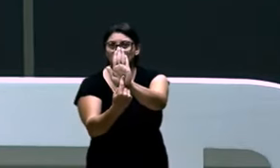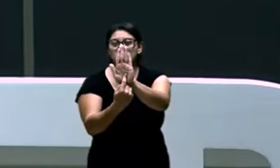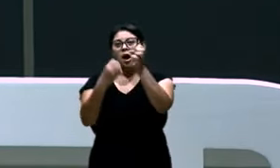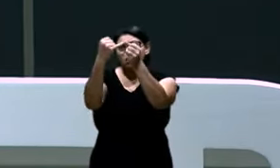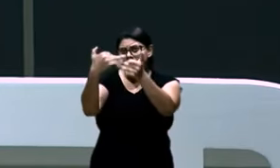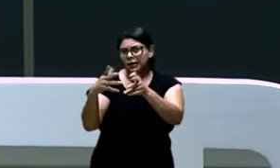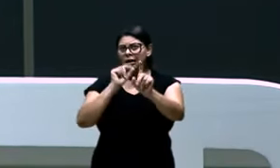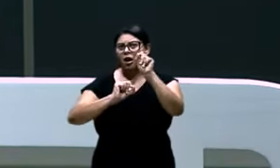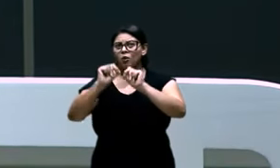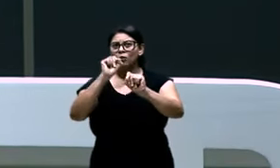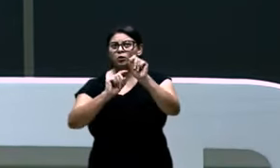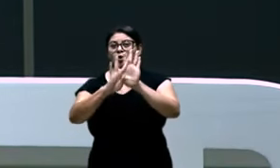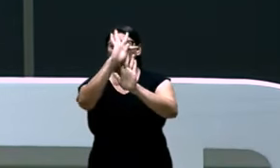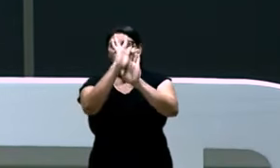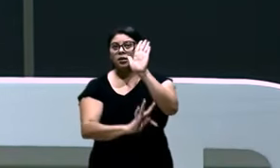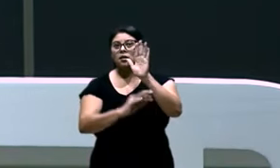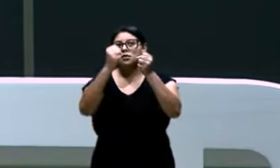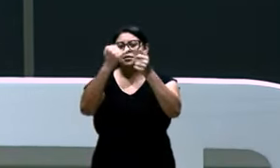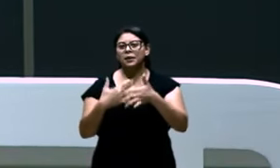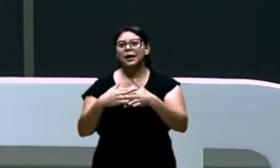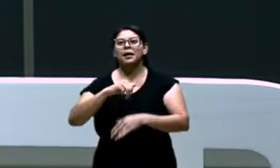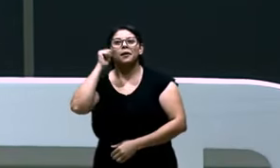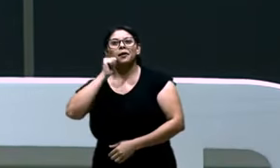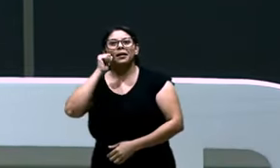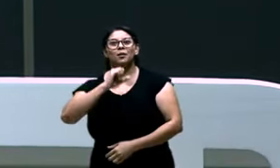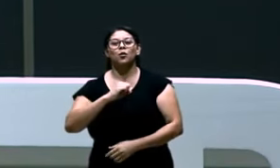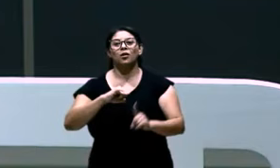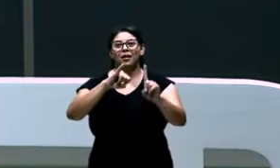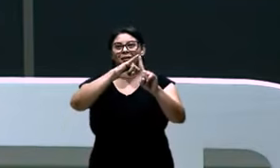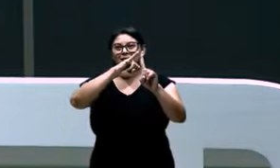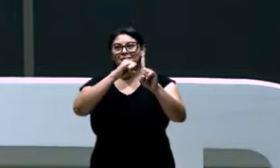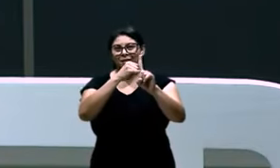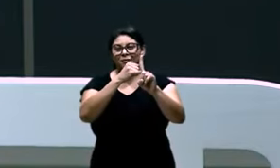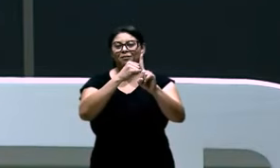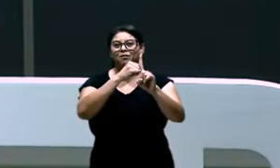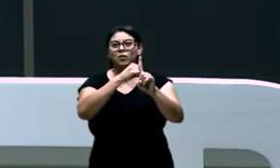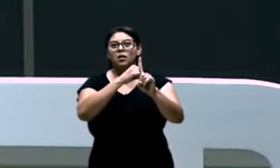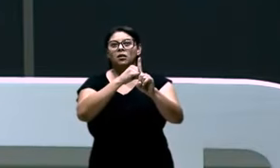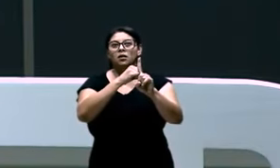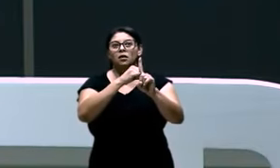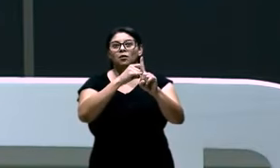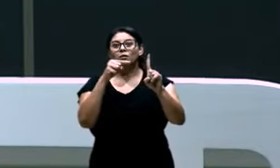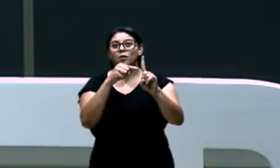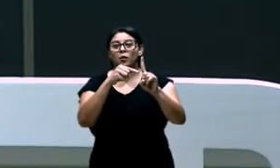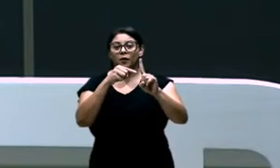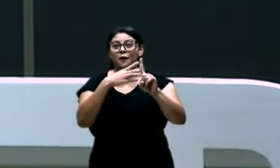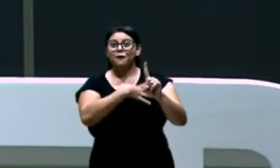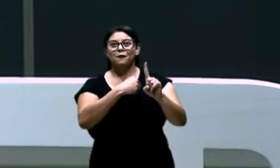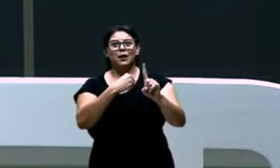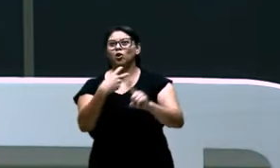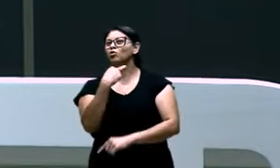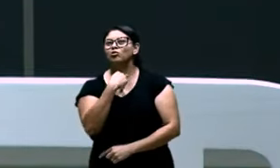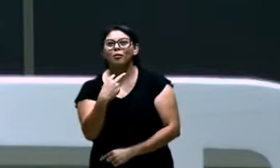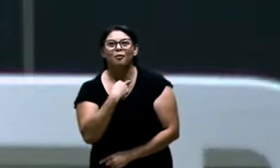texto diz que ela era estéril. Qualquer um pai de família poderia abandonar o ministério, largar tudo e dizer, não quero mais entrar dentro